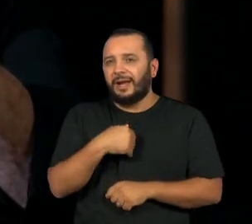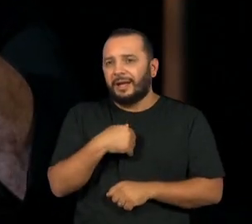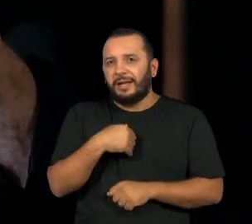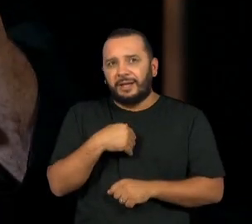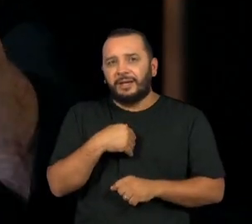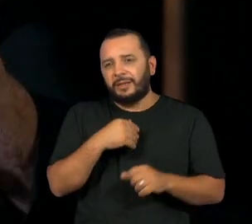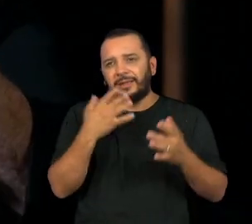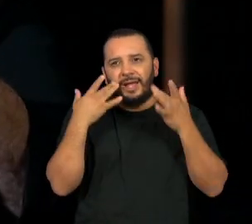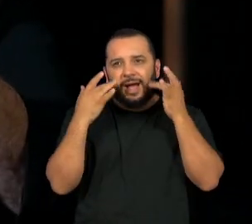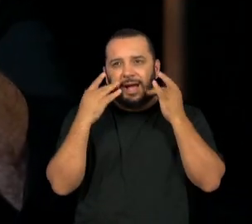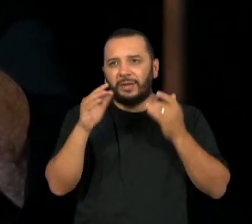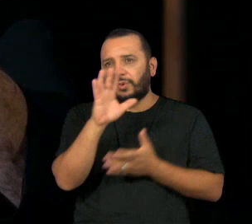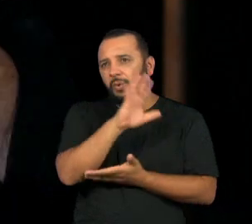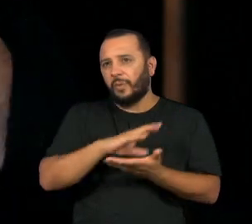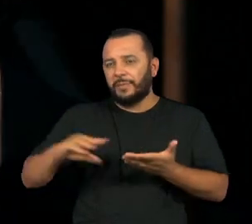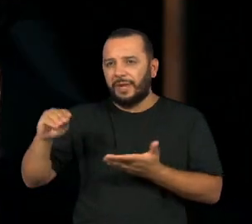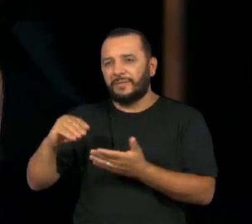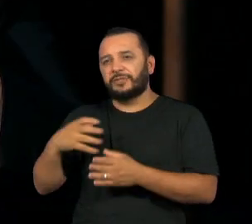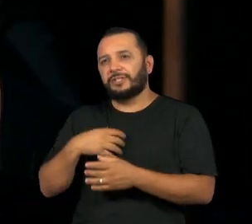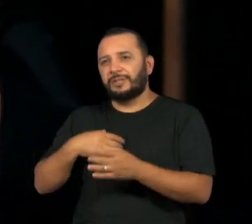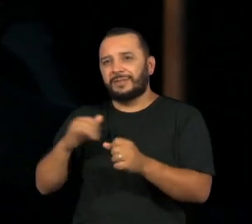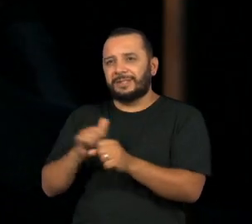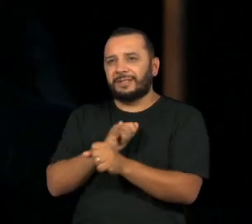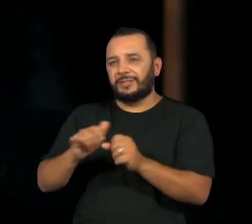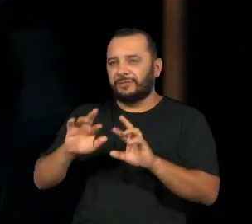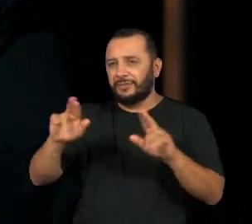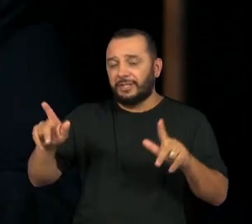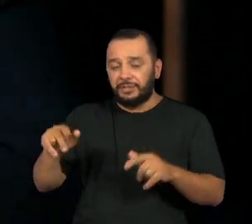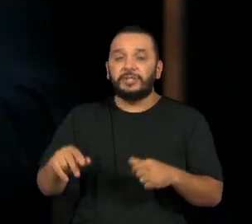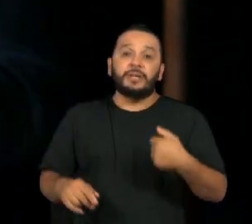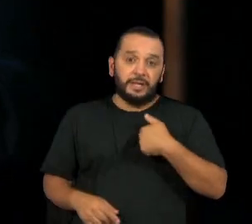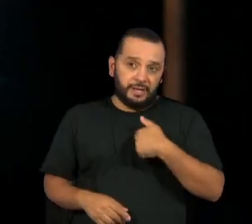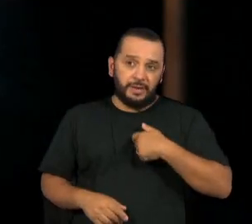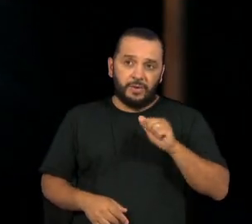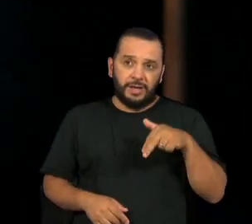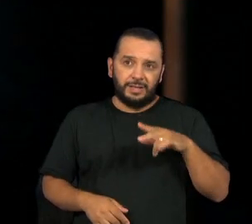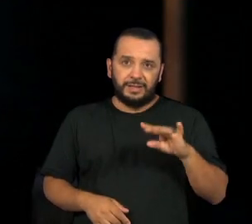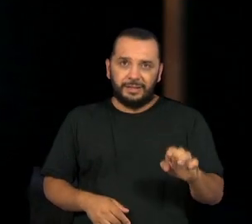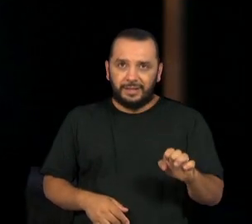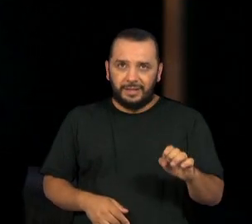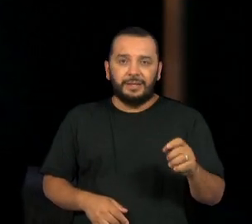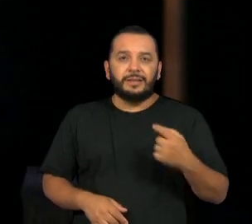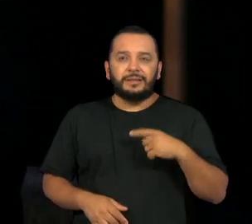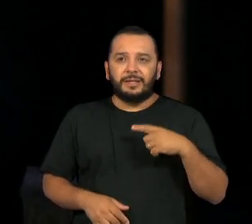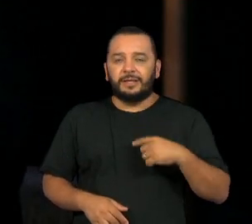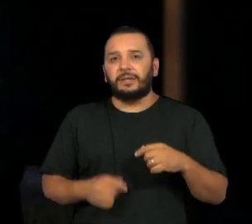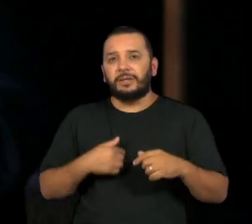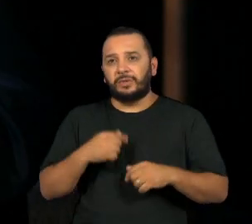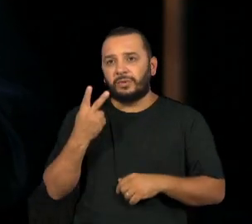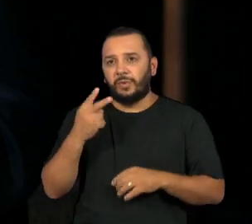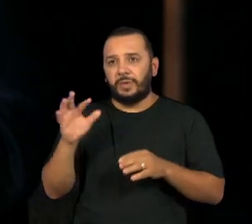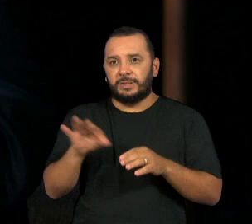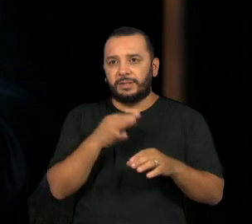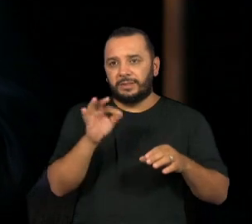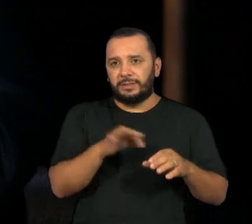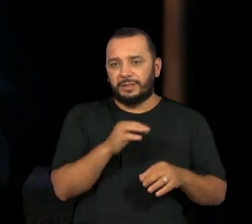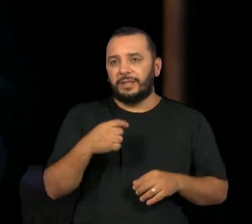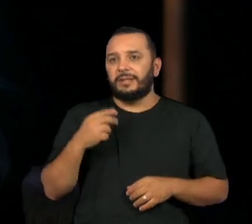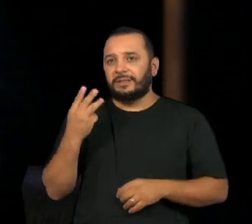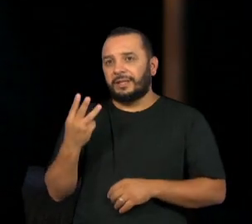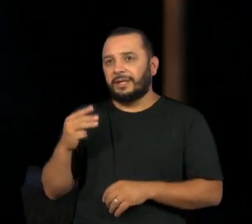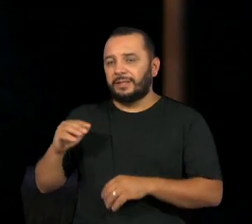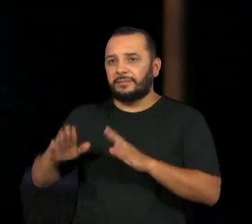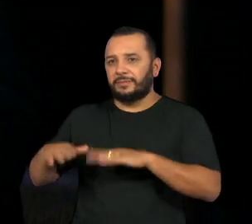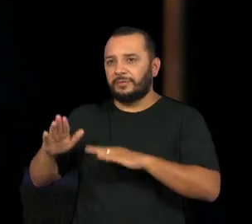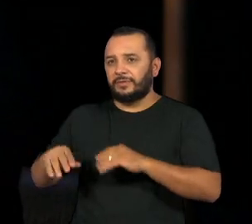espetáculo. O André Abujanra não. O André Abujanra pega 2 palitos de fósforo e 3 tamborins e faz